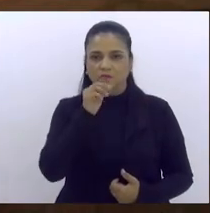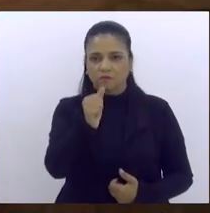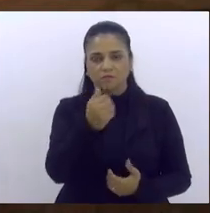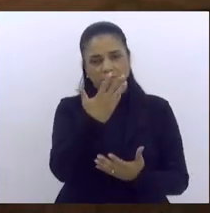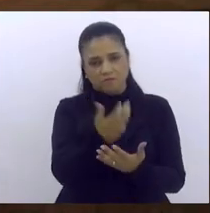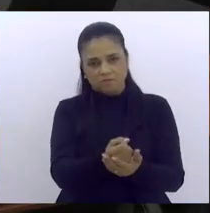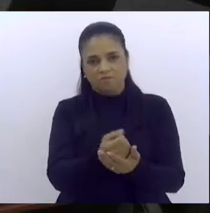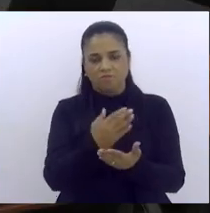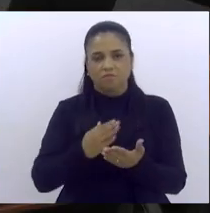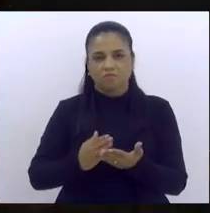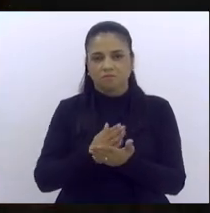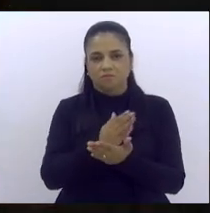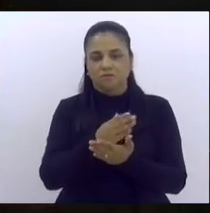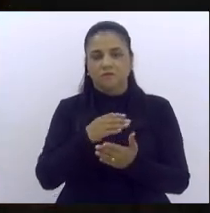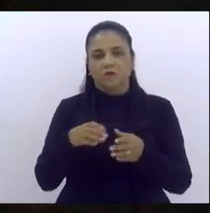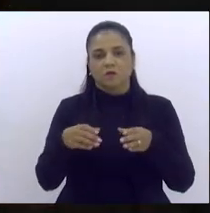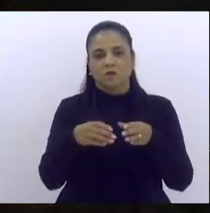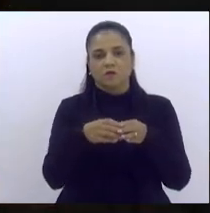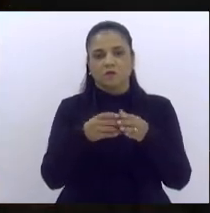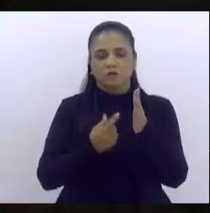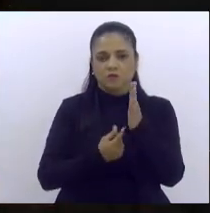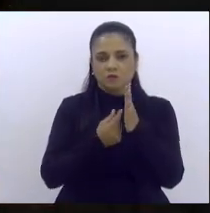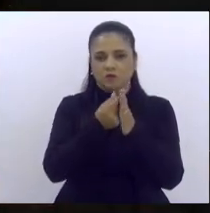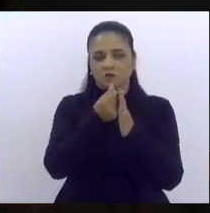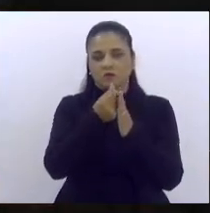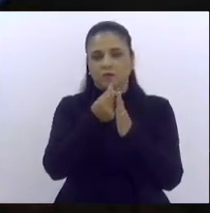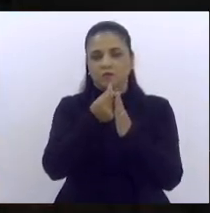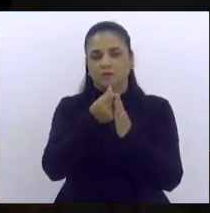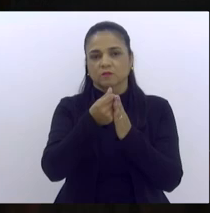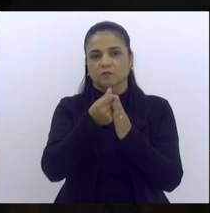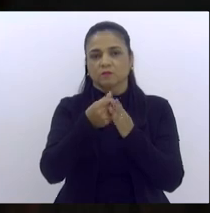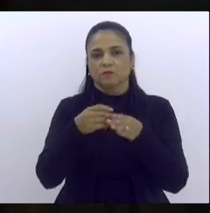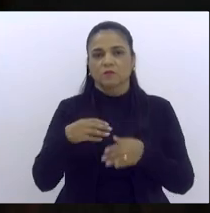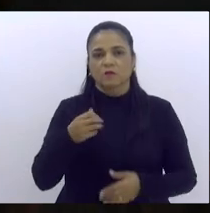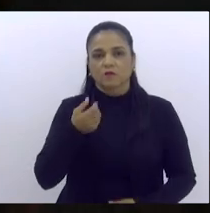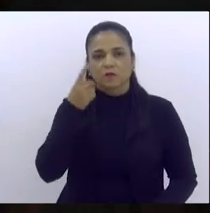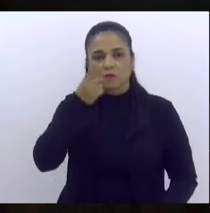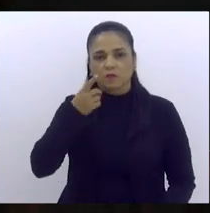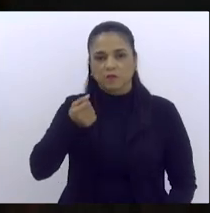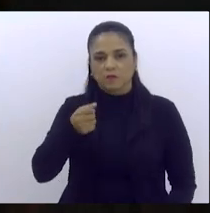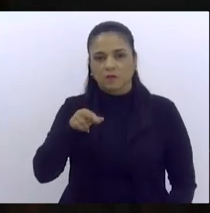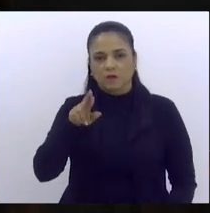senhor presidente. Pela Comissão de Orçamento, deputado Arthur Monteiro.